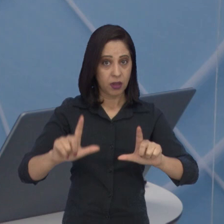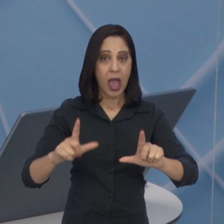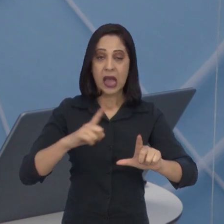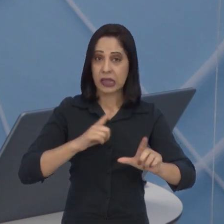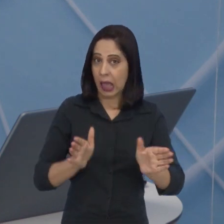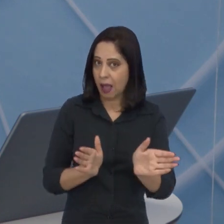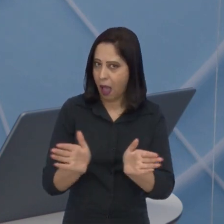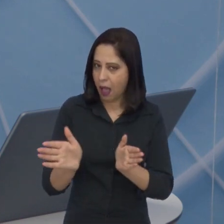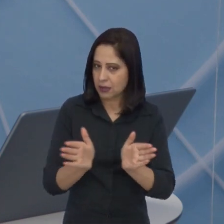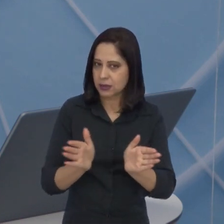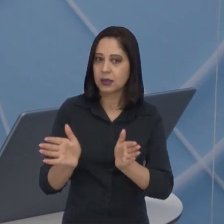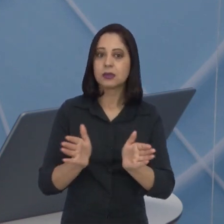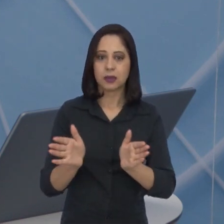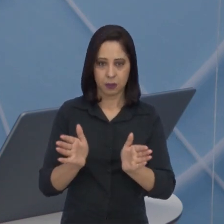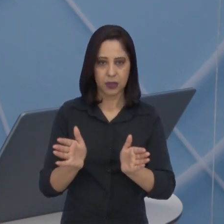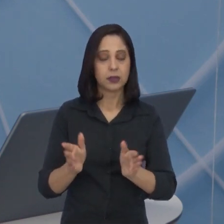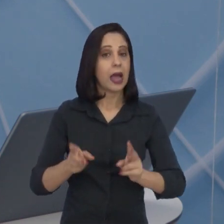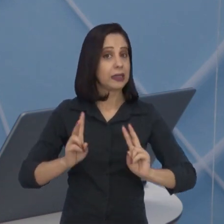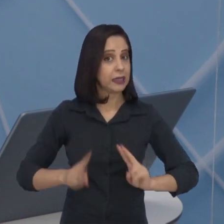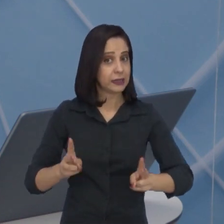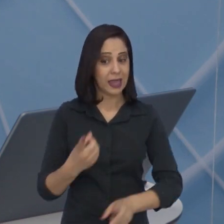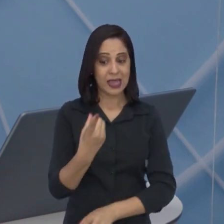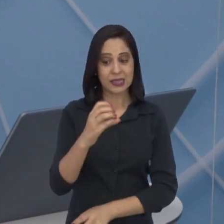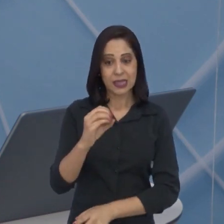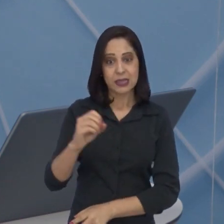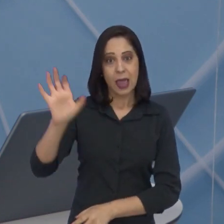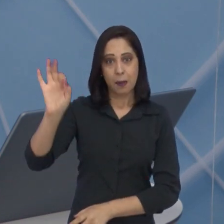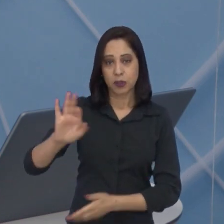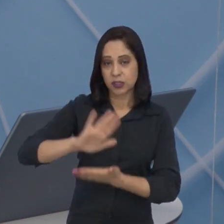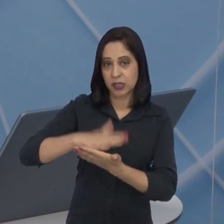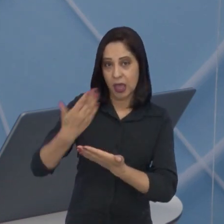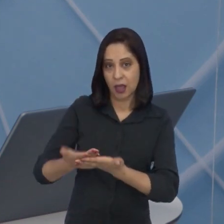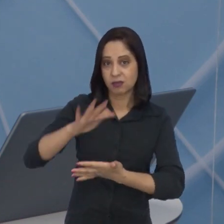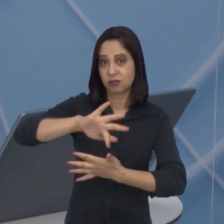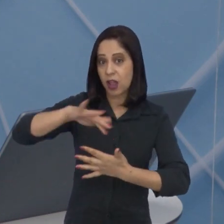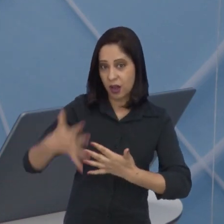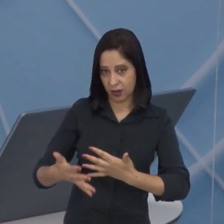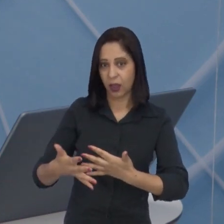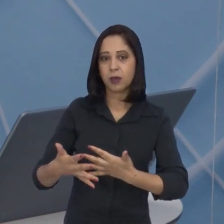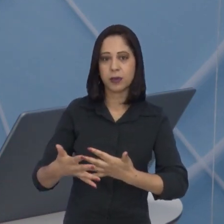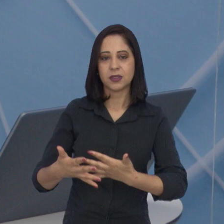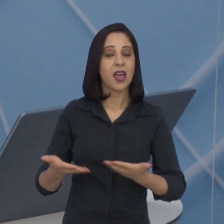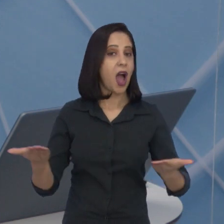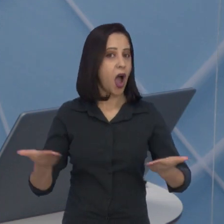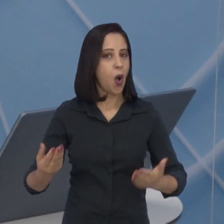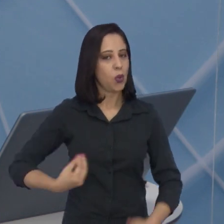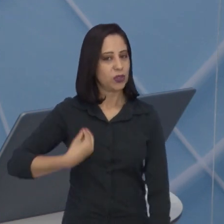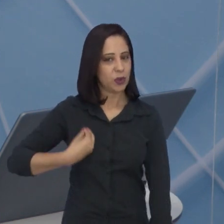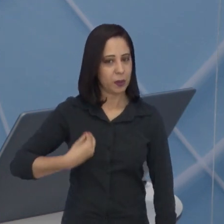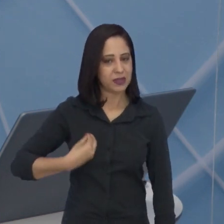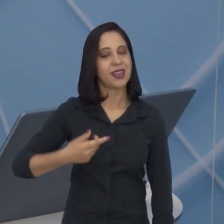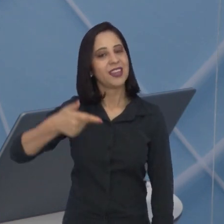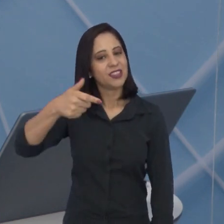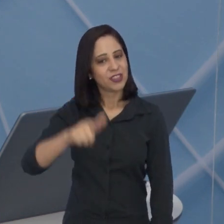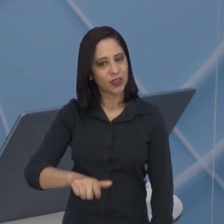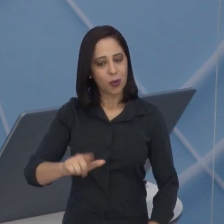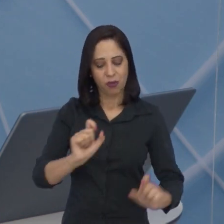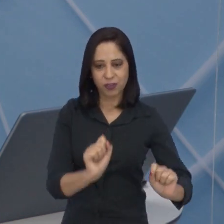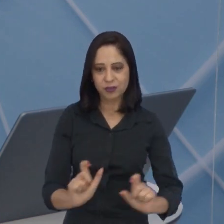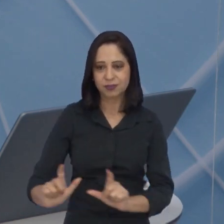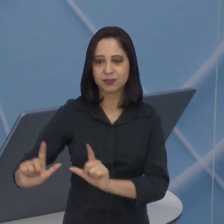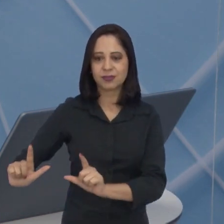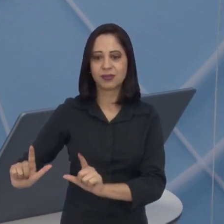pela acessibilidade e tem conteúdo 100% traduzido em Libras. Quem está com a gente mais uma vez é a